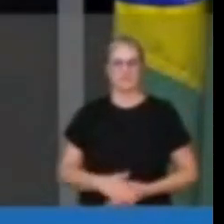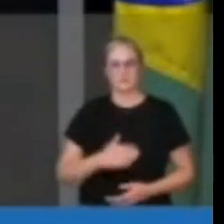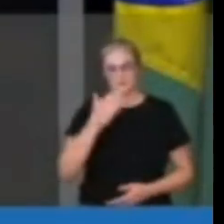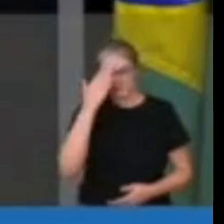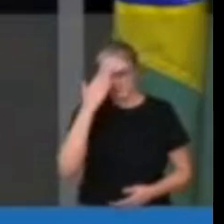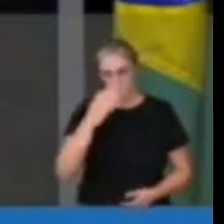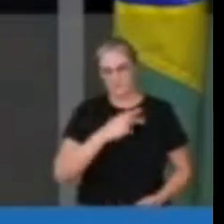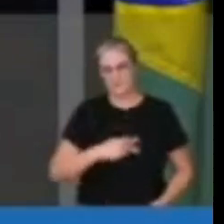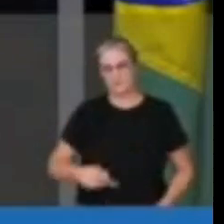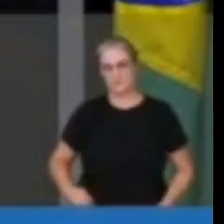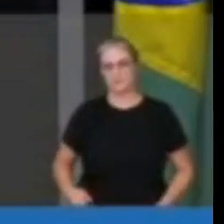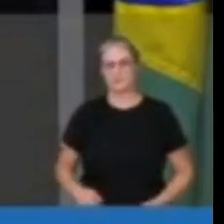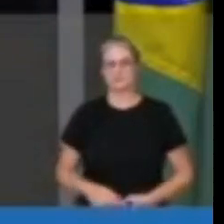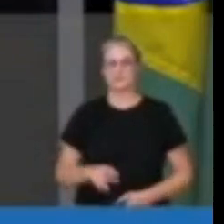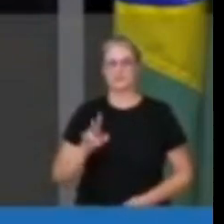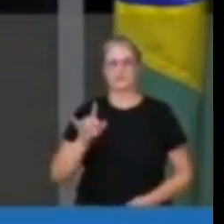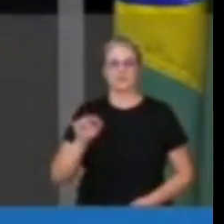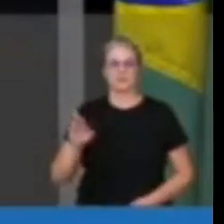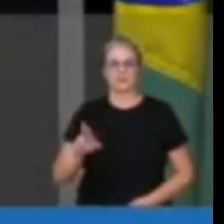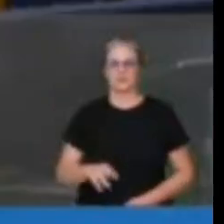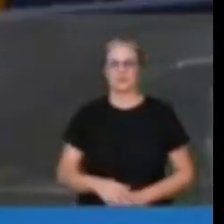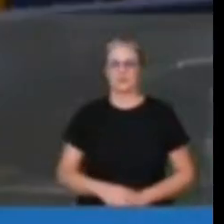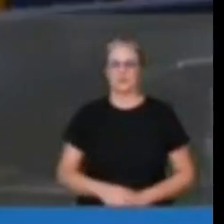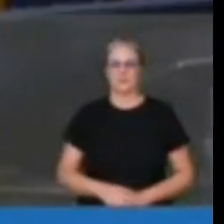obrigado, presidente Vitor Linhares, deputado Vitor Linhares.